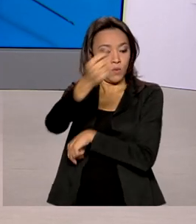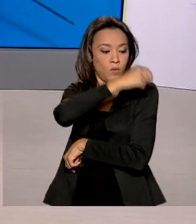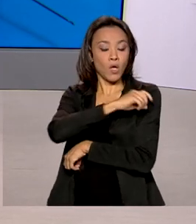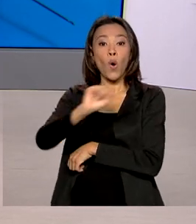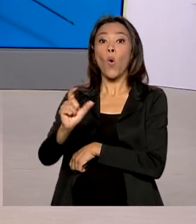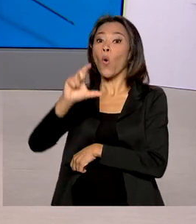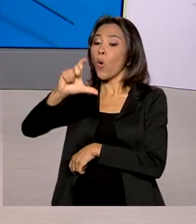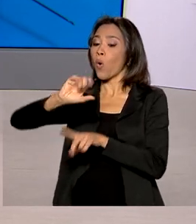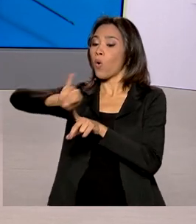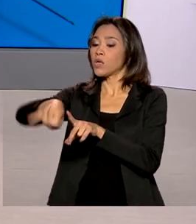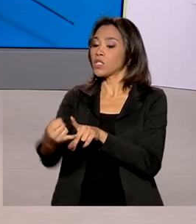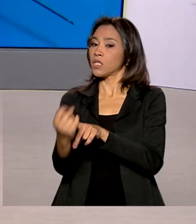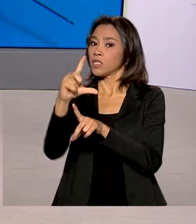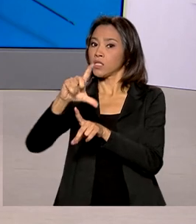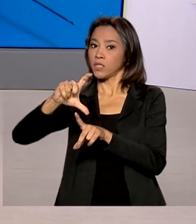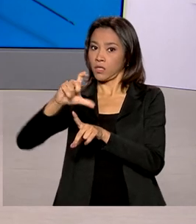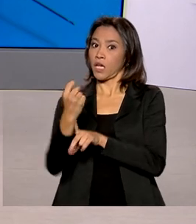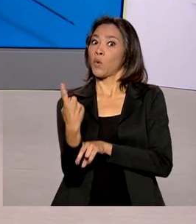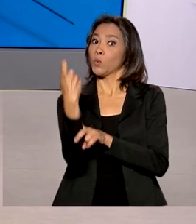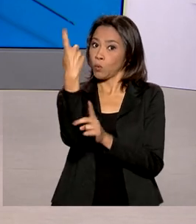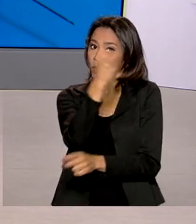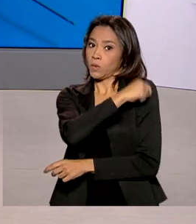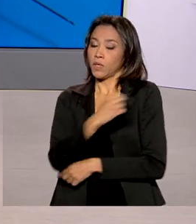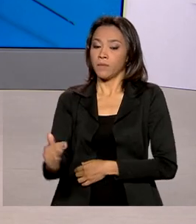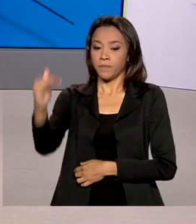dose única. Já a terceira dose foi